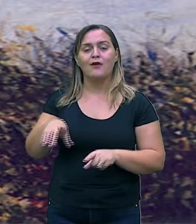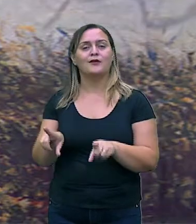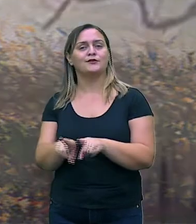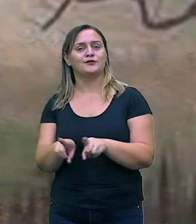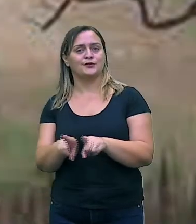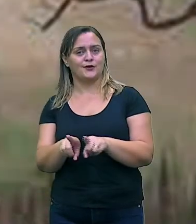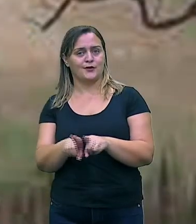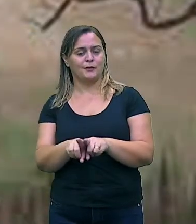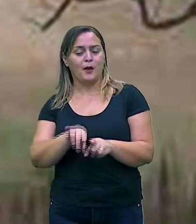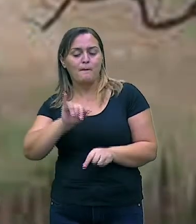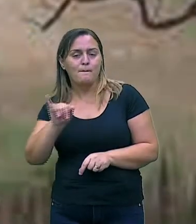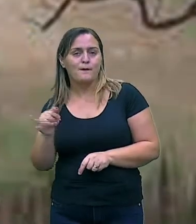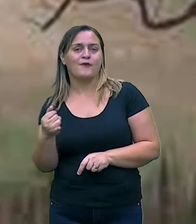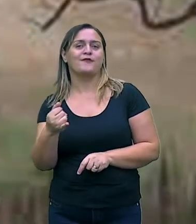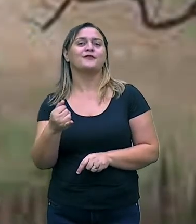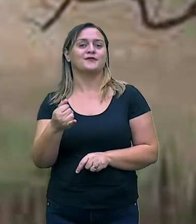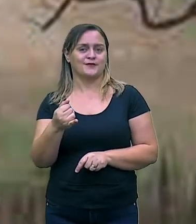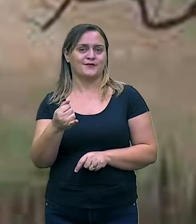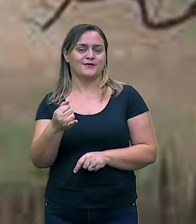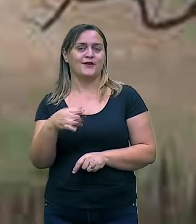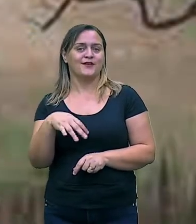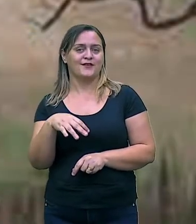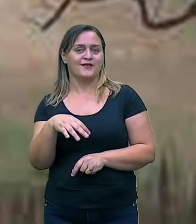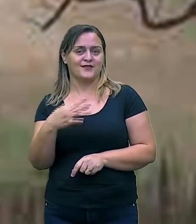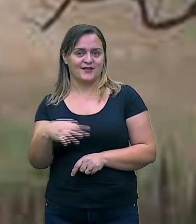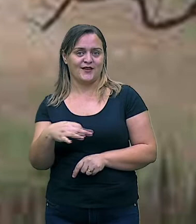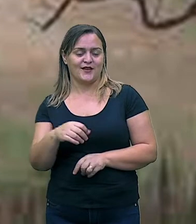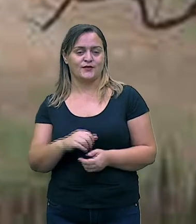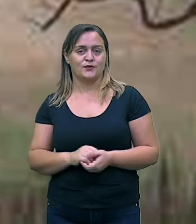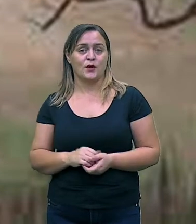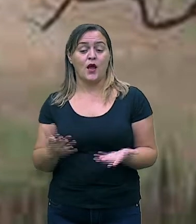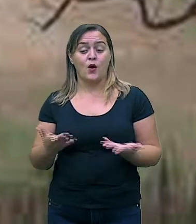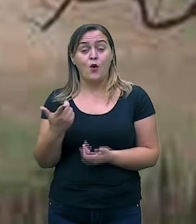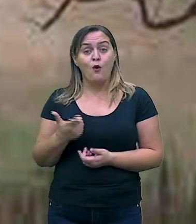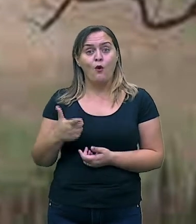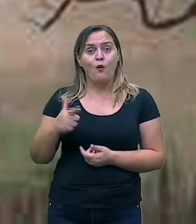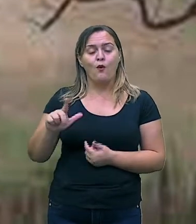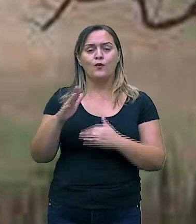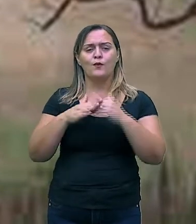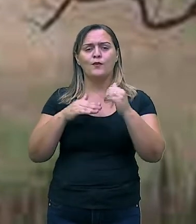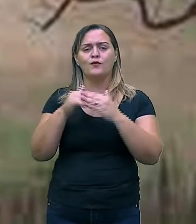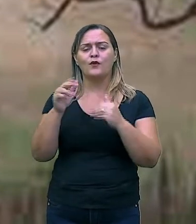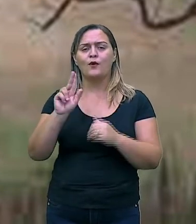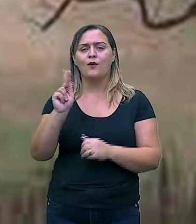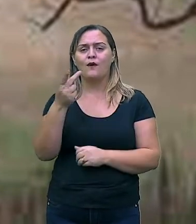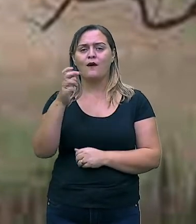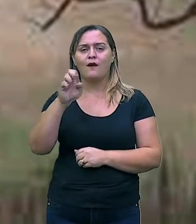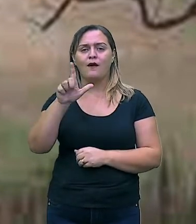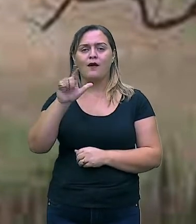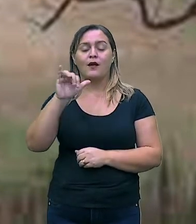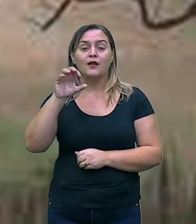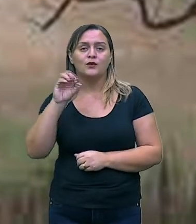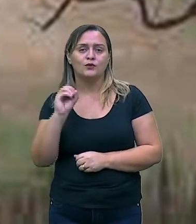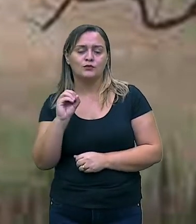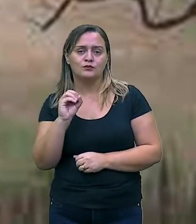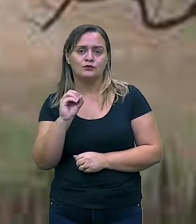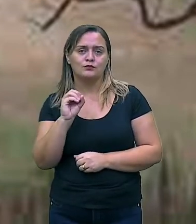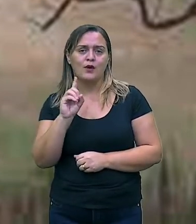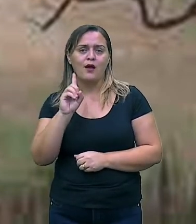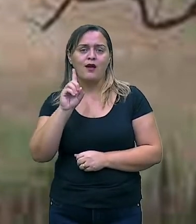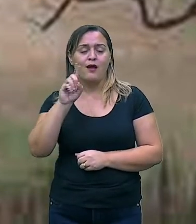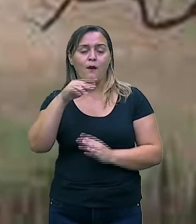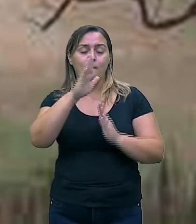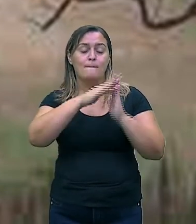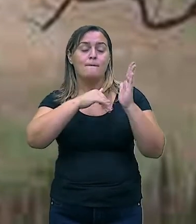outro, que é o Hélio de Mello, né? Que é o pintor da floresta. Ele nasceu no